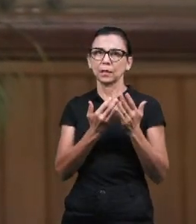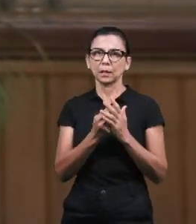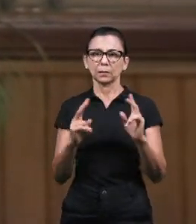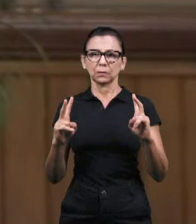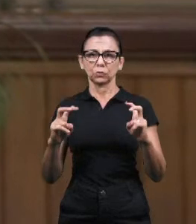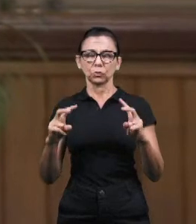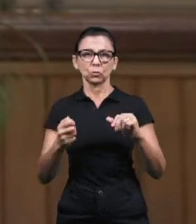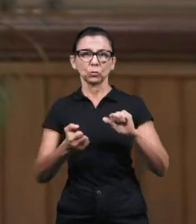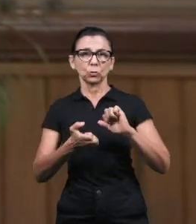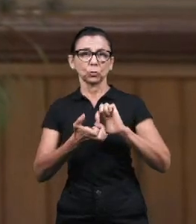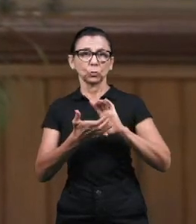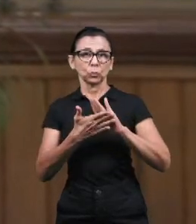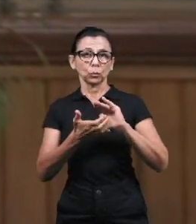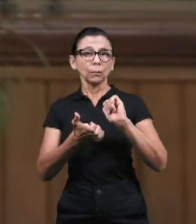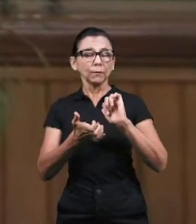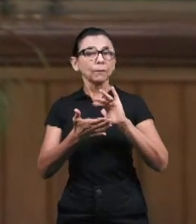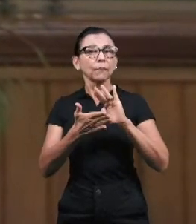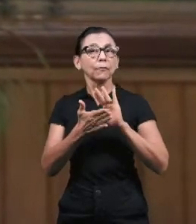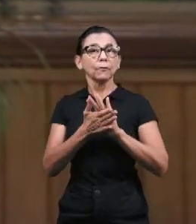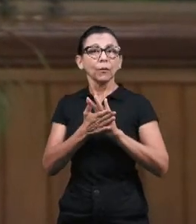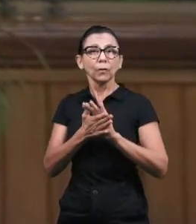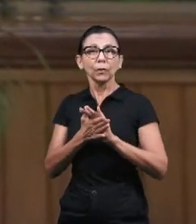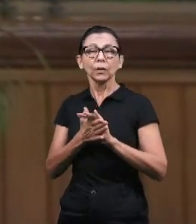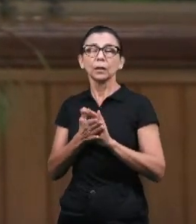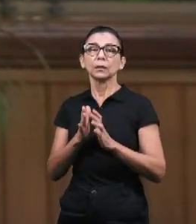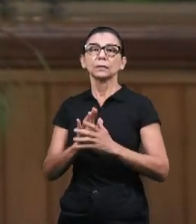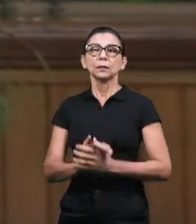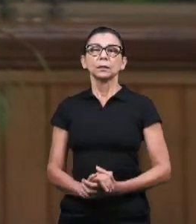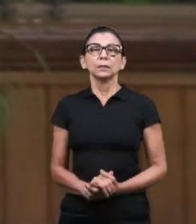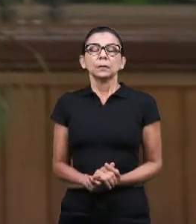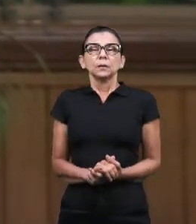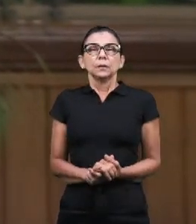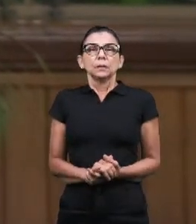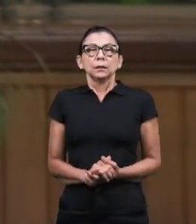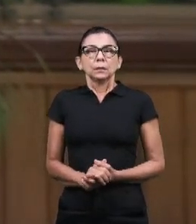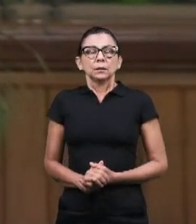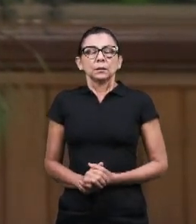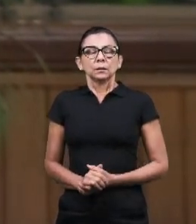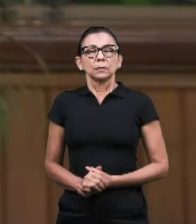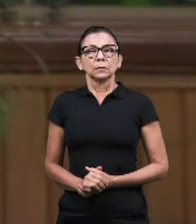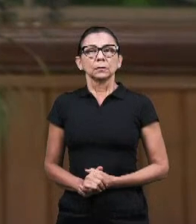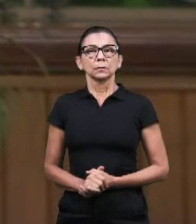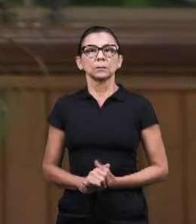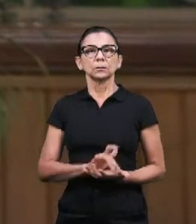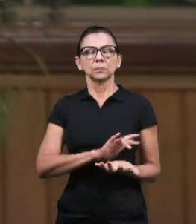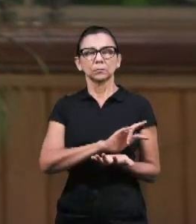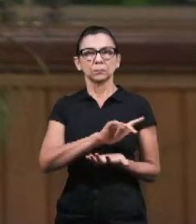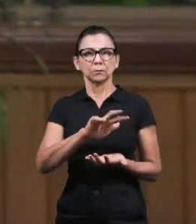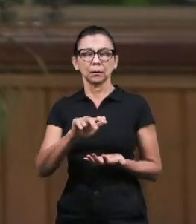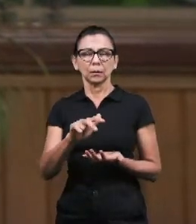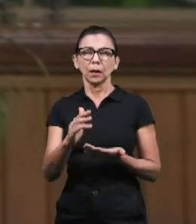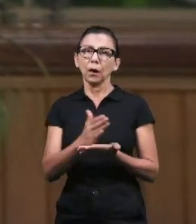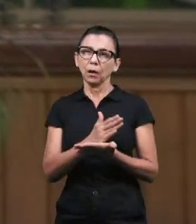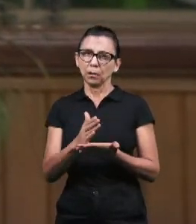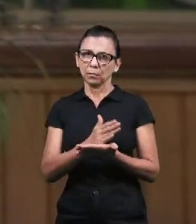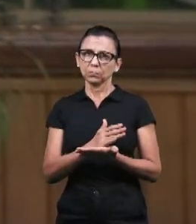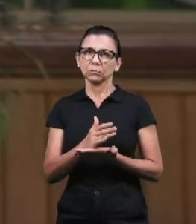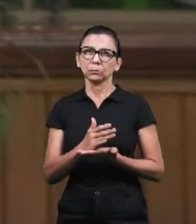né? Todas as nossas fontes estão em Ti. Onde vários irmãos, alguns irmãos, né?